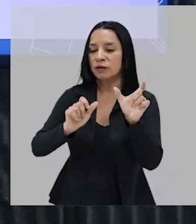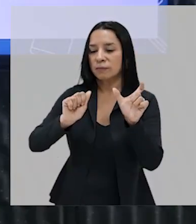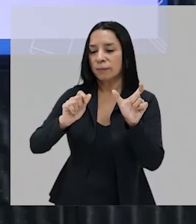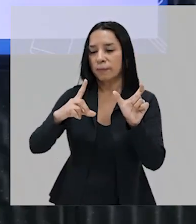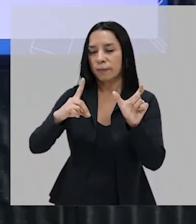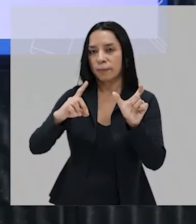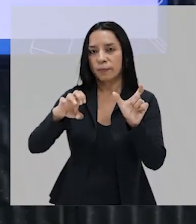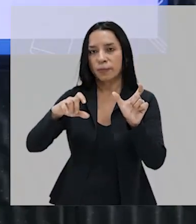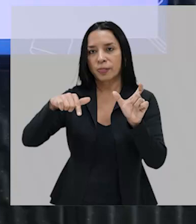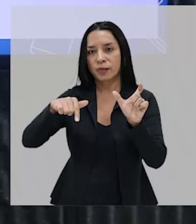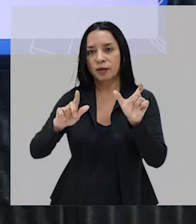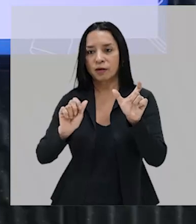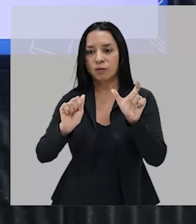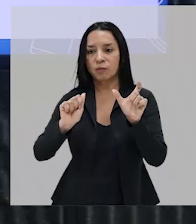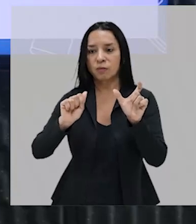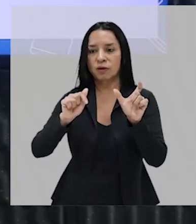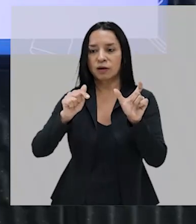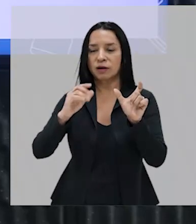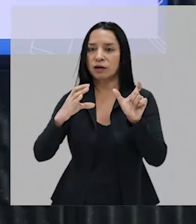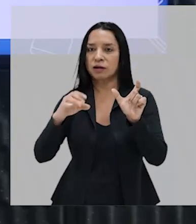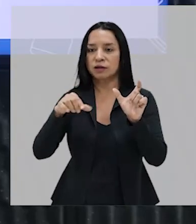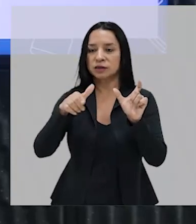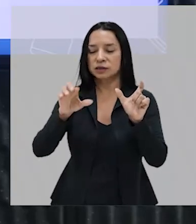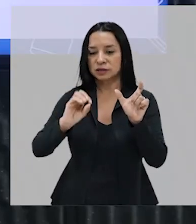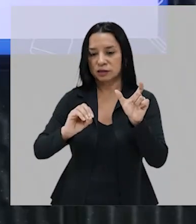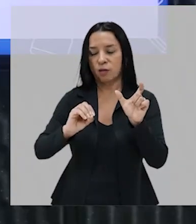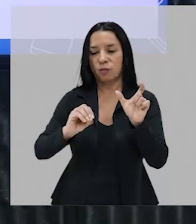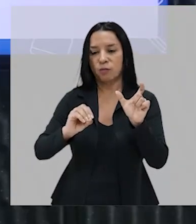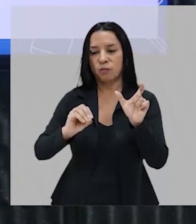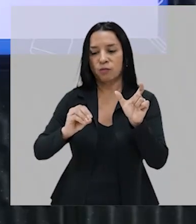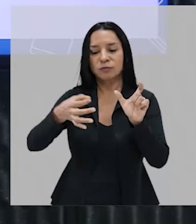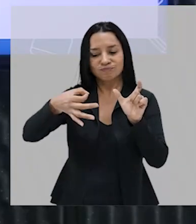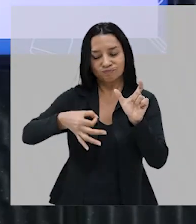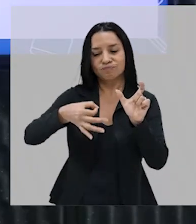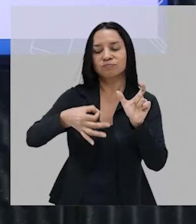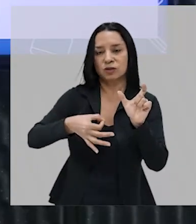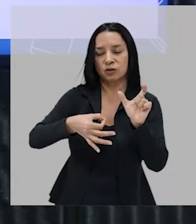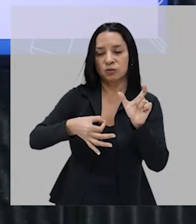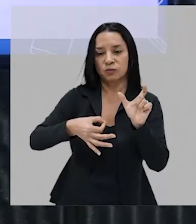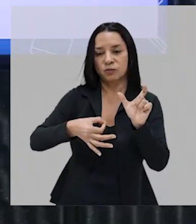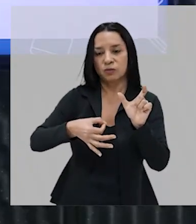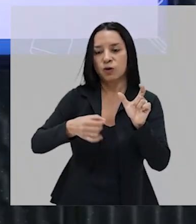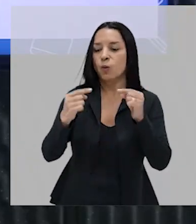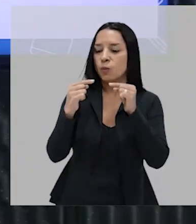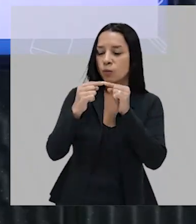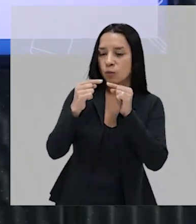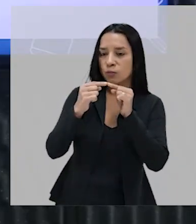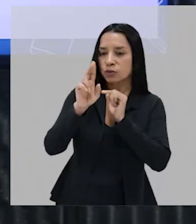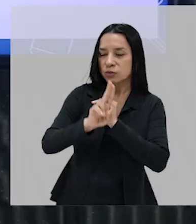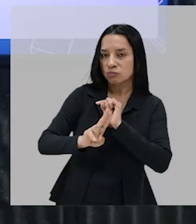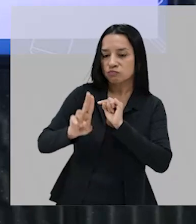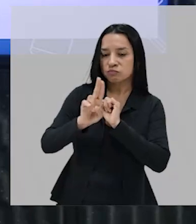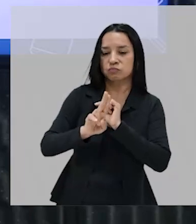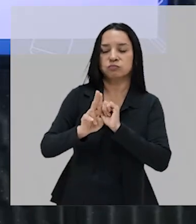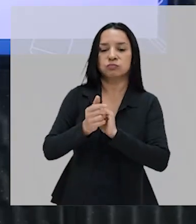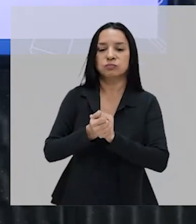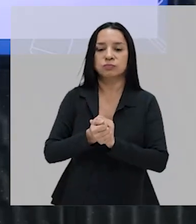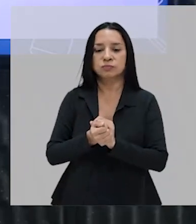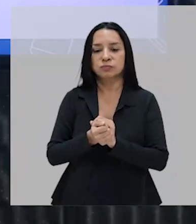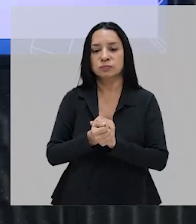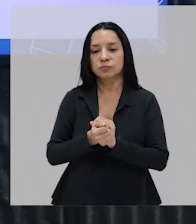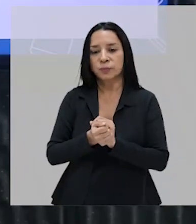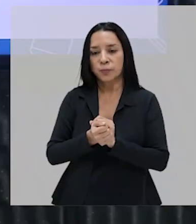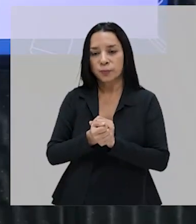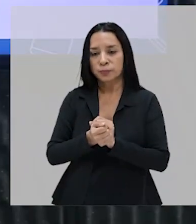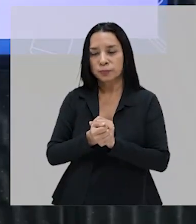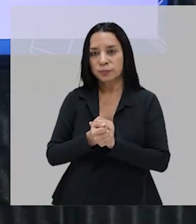eu prefiro usar para isso. A capacidade tanto reflexiva como crítica estão associadas a